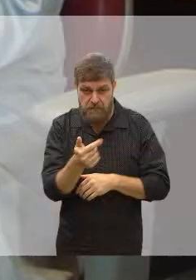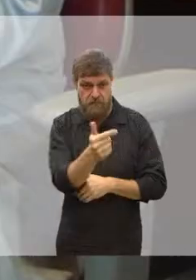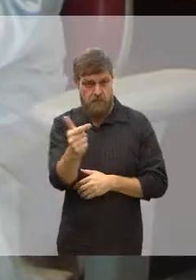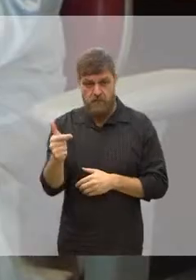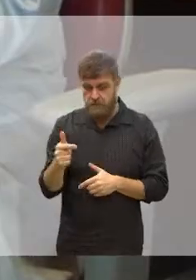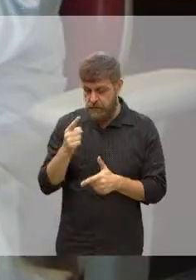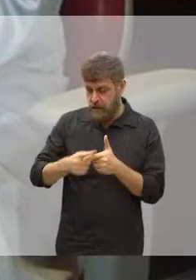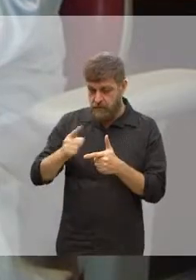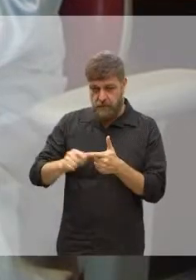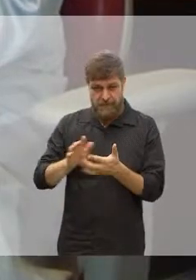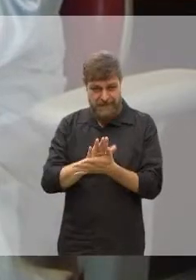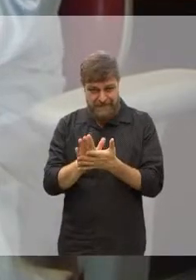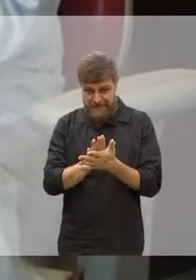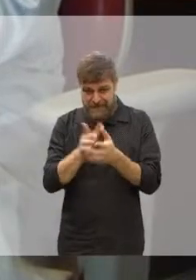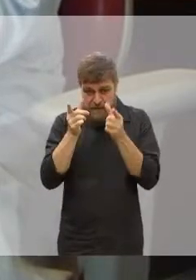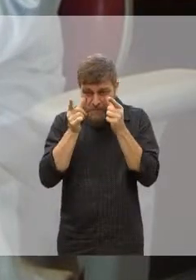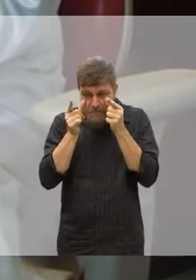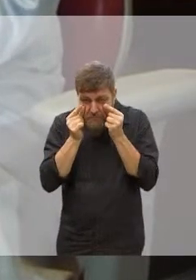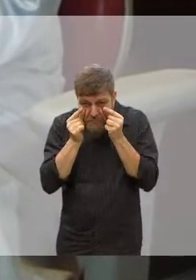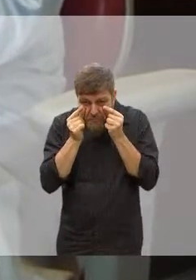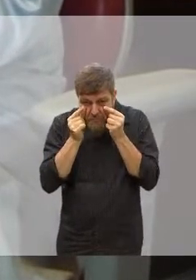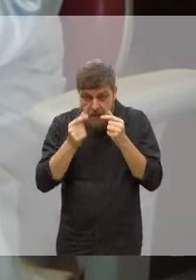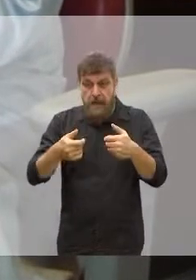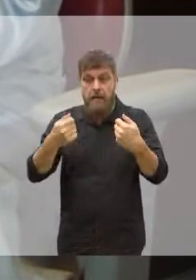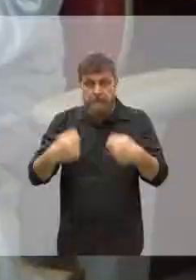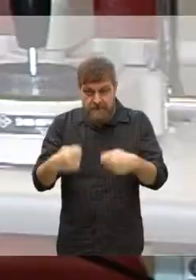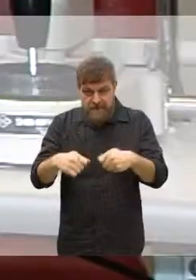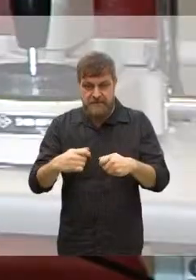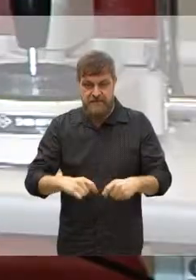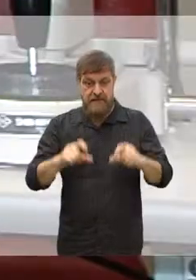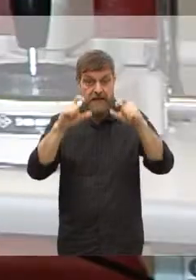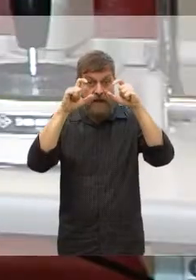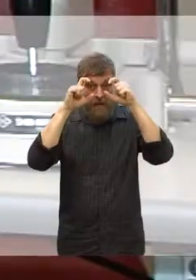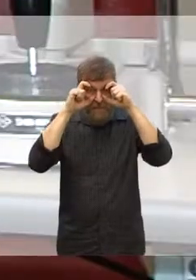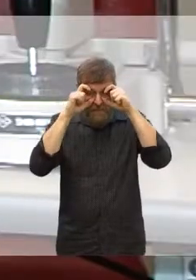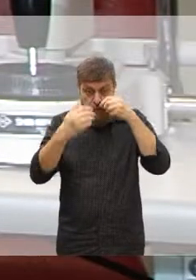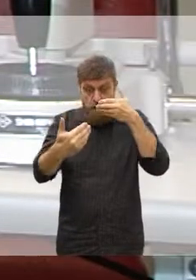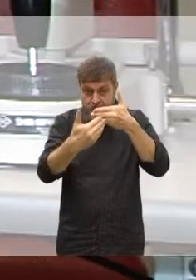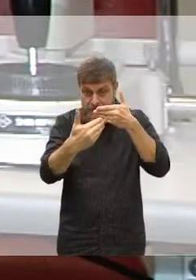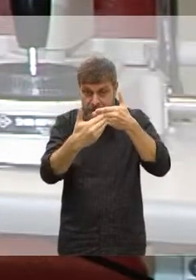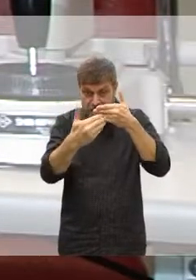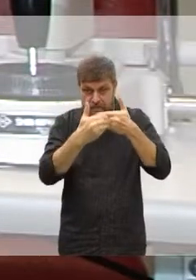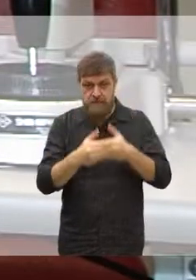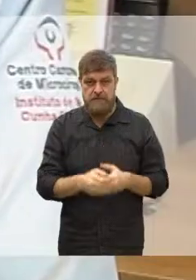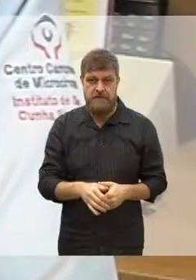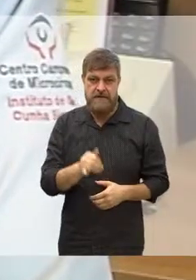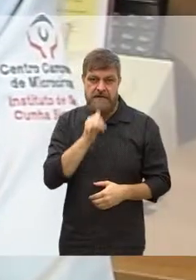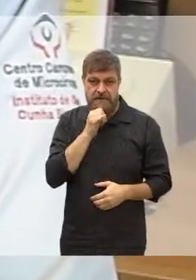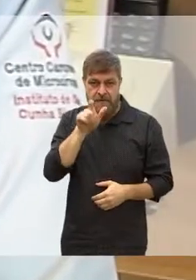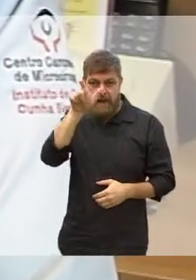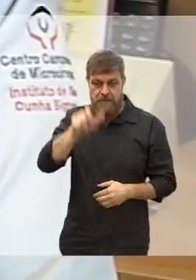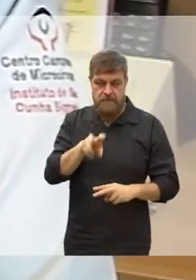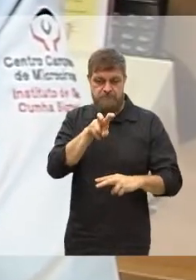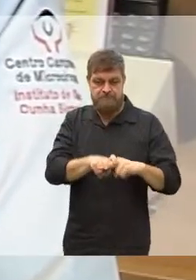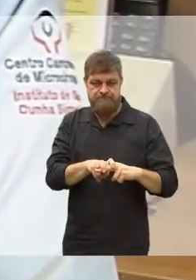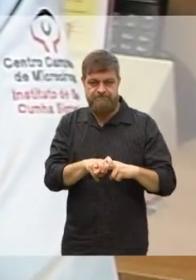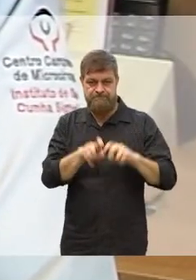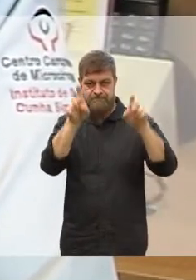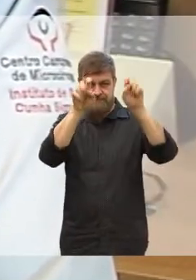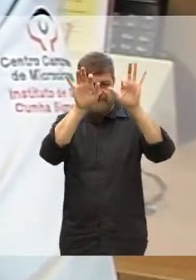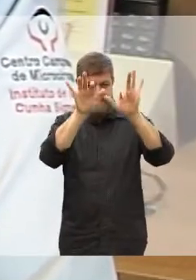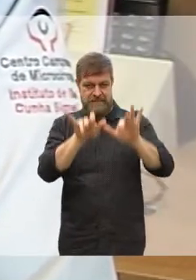têm deficiência por grau, elas precisam usar o filtro. Muitos trabalham com informática,